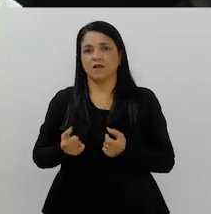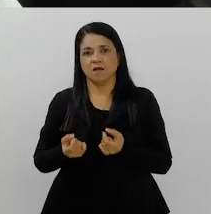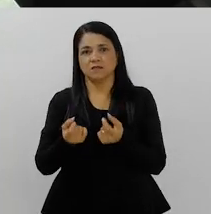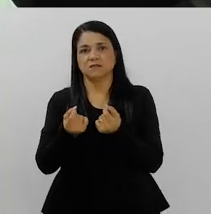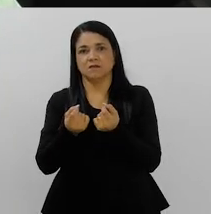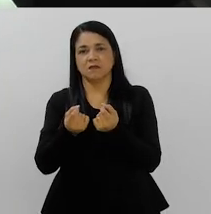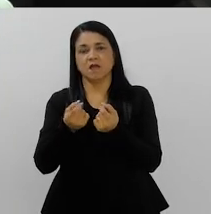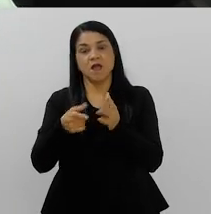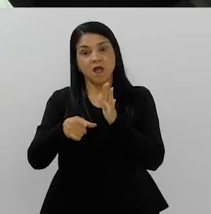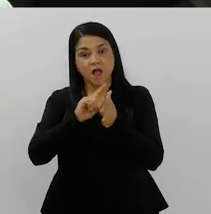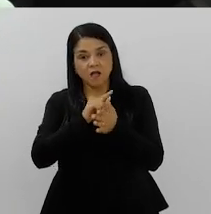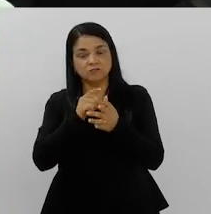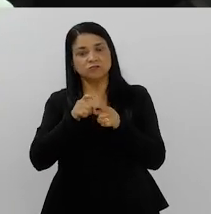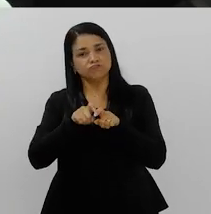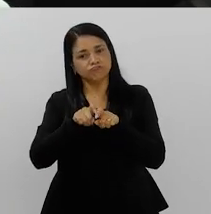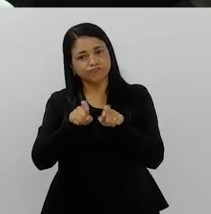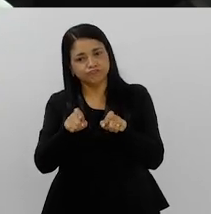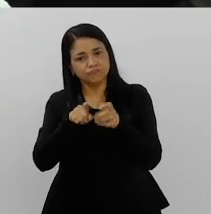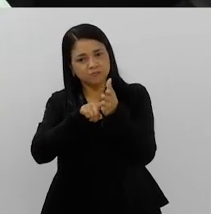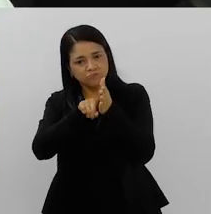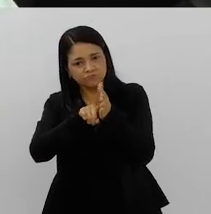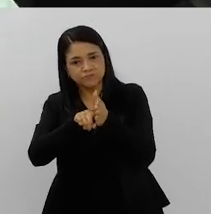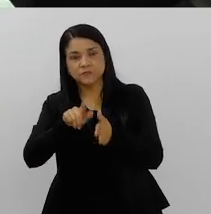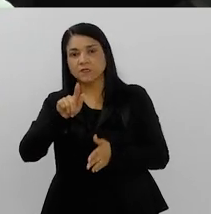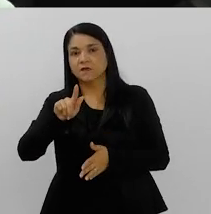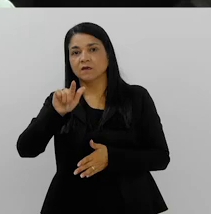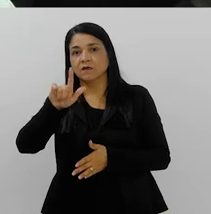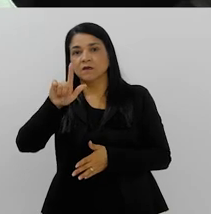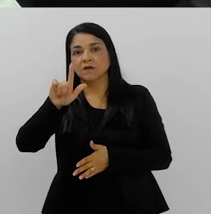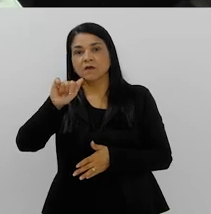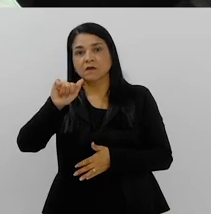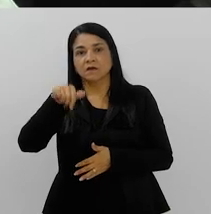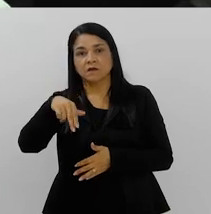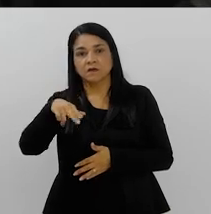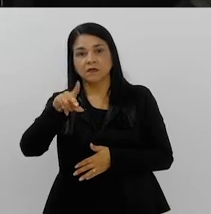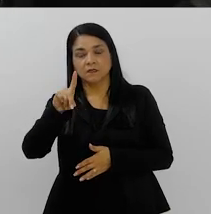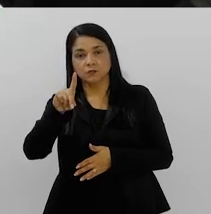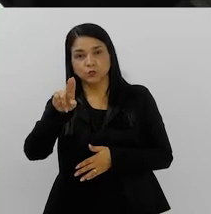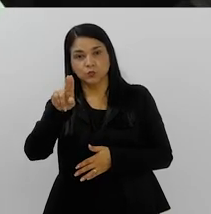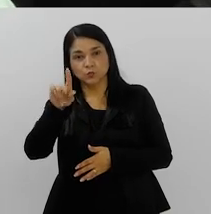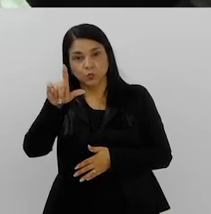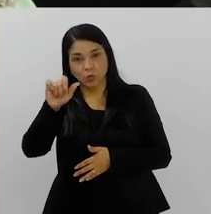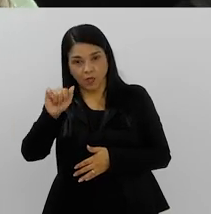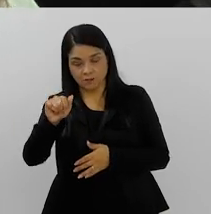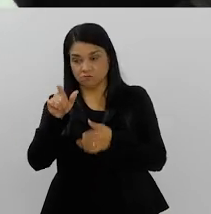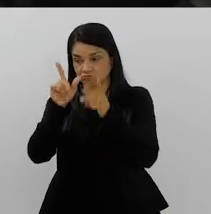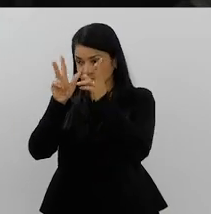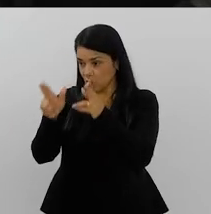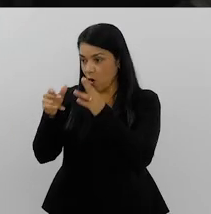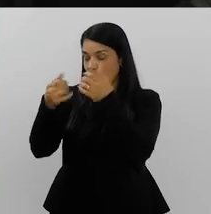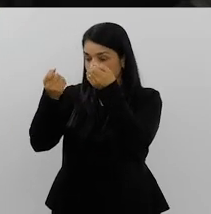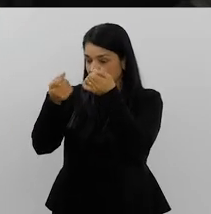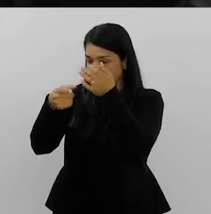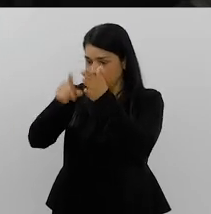mas antes eu fazia acompanhamento ginecológico para glândulas Aonde a ja citou foi um Acredito que tenha sido um erro da